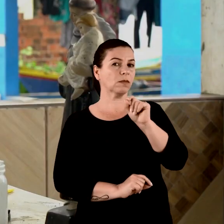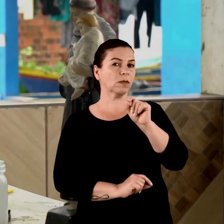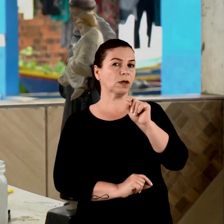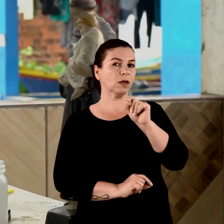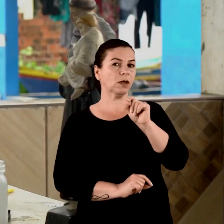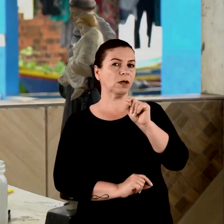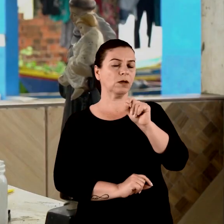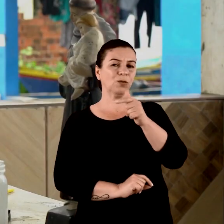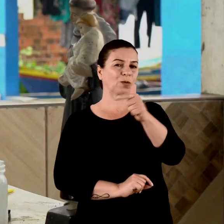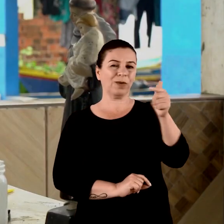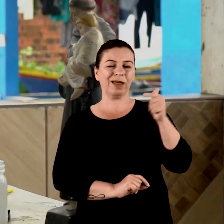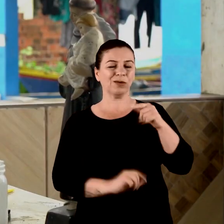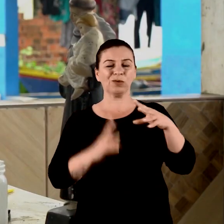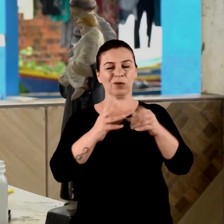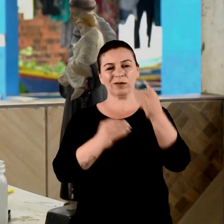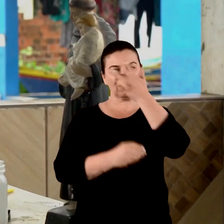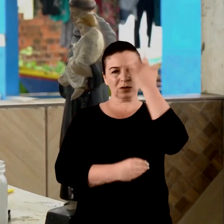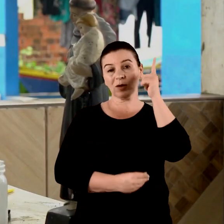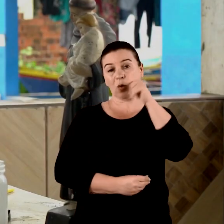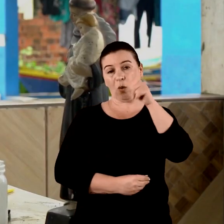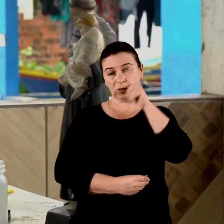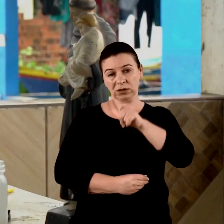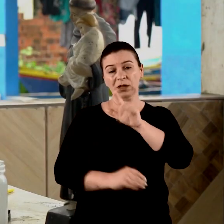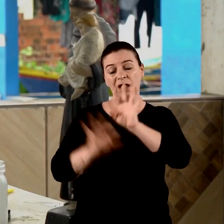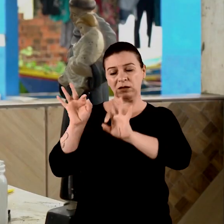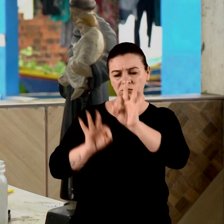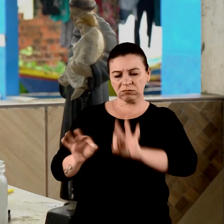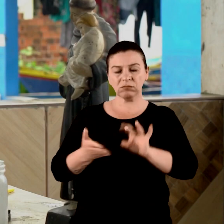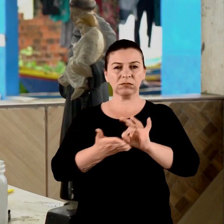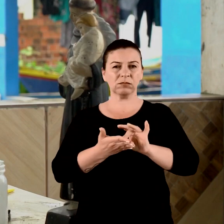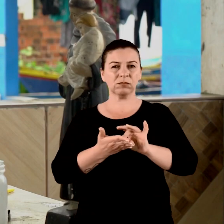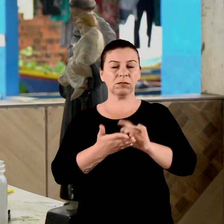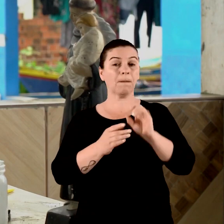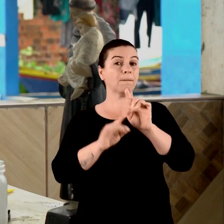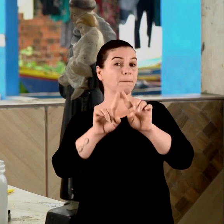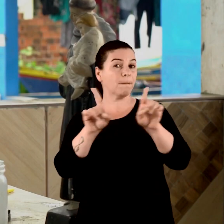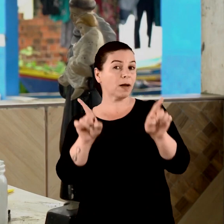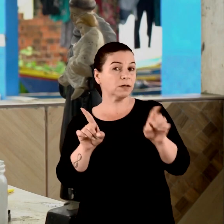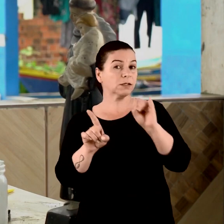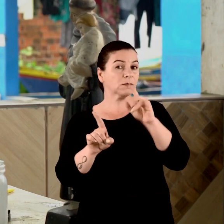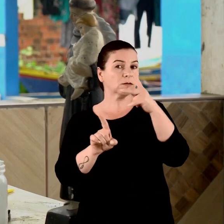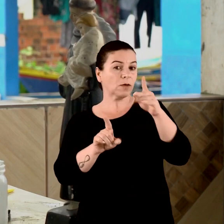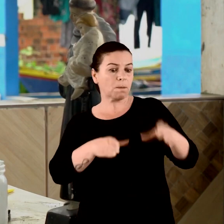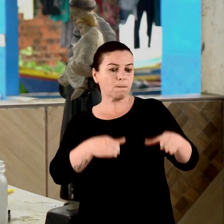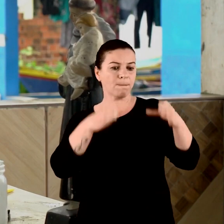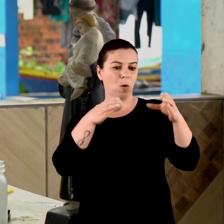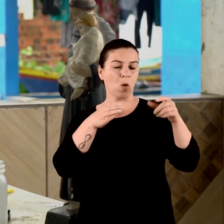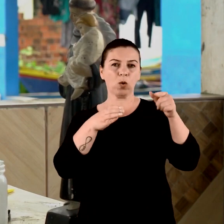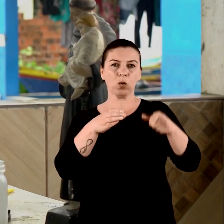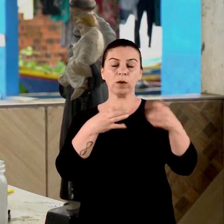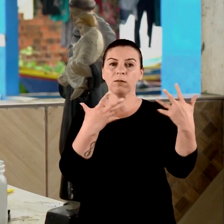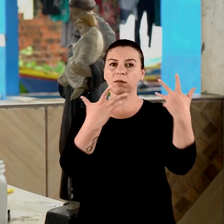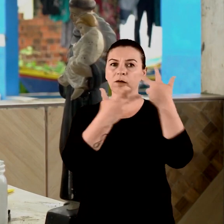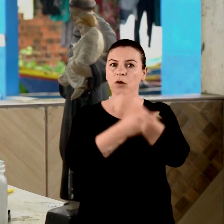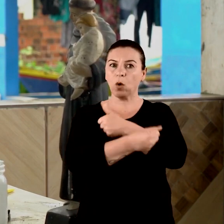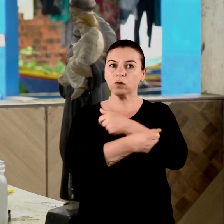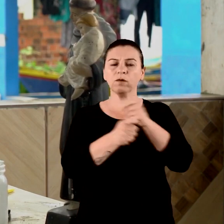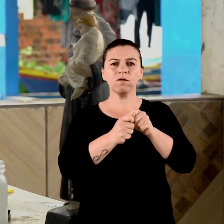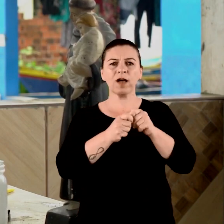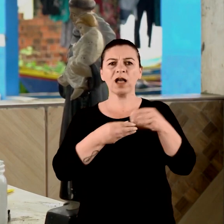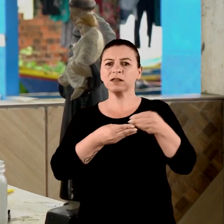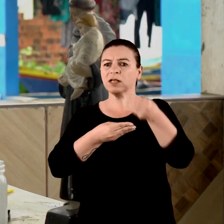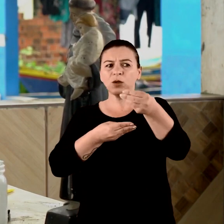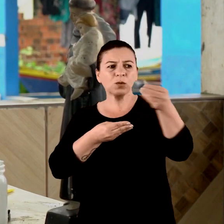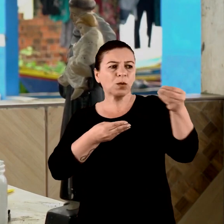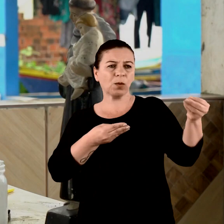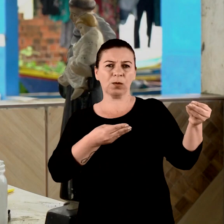sou da opinião que nem todo mundo é restaurador, mas se você sabe fazer bolo, faça bolo maravilhoso e doe para